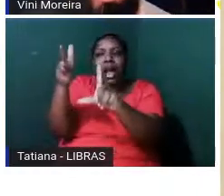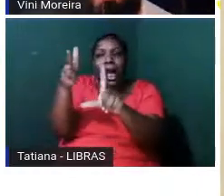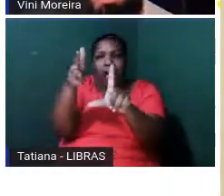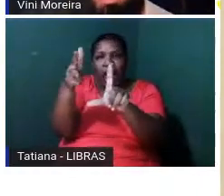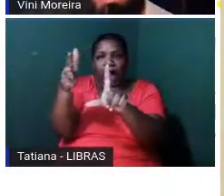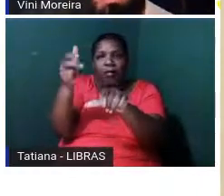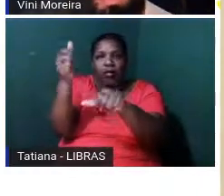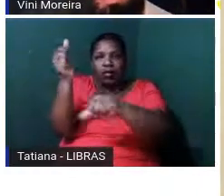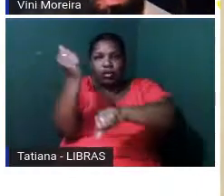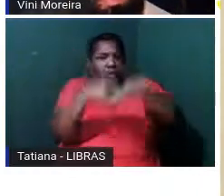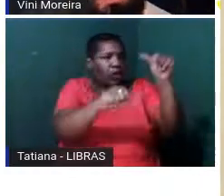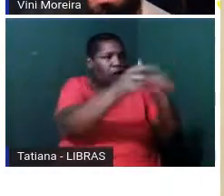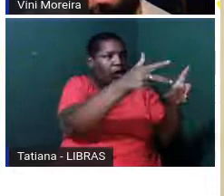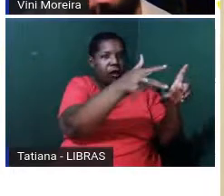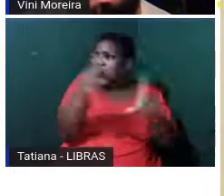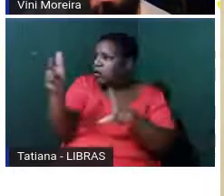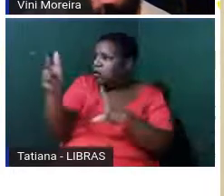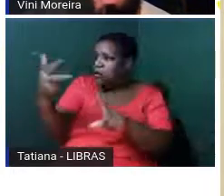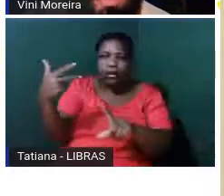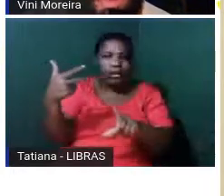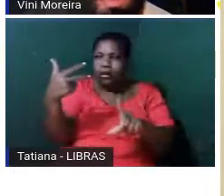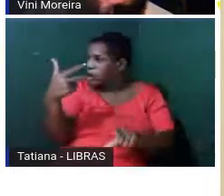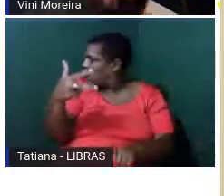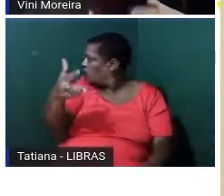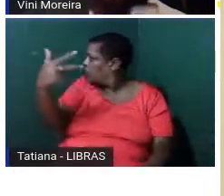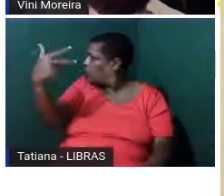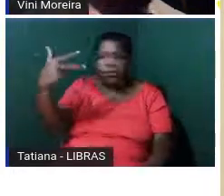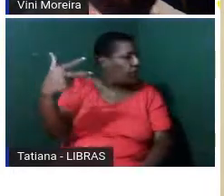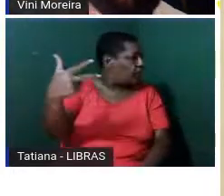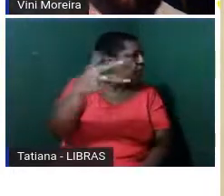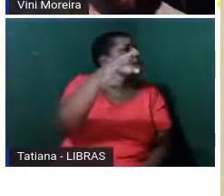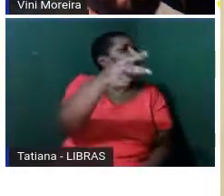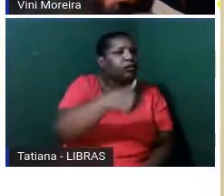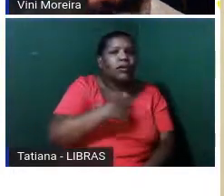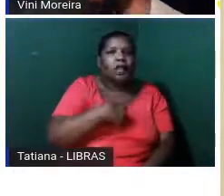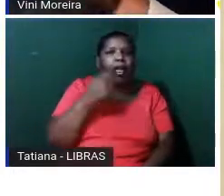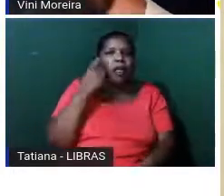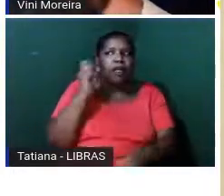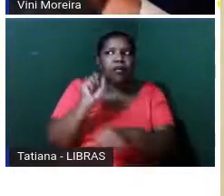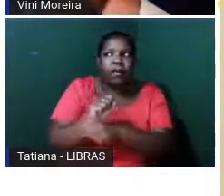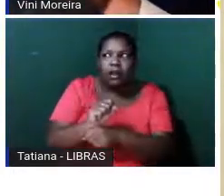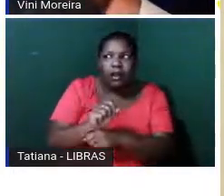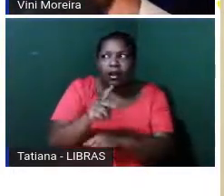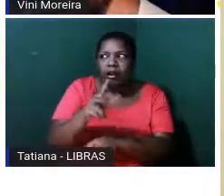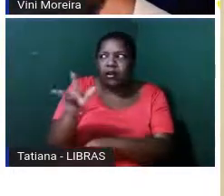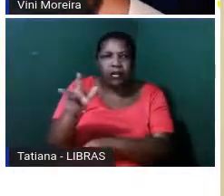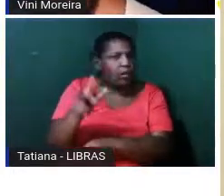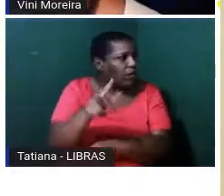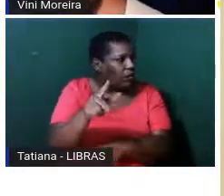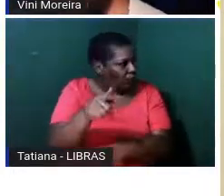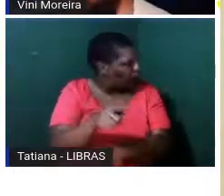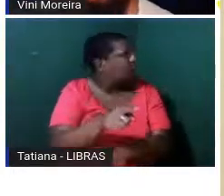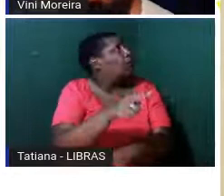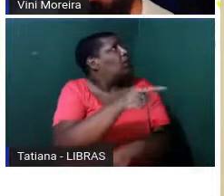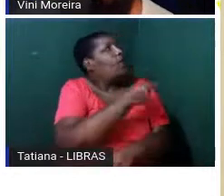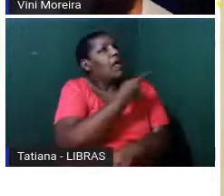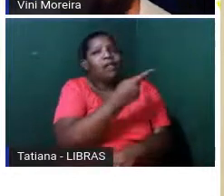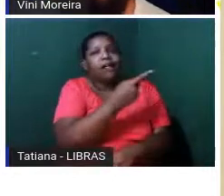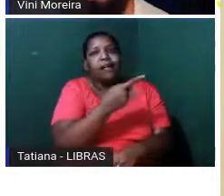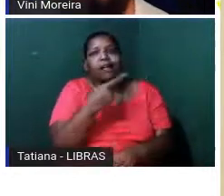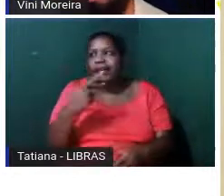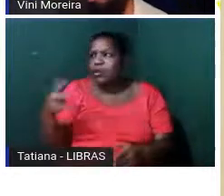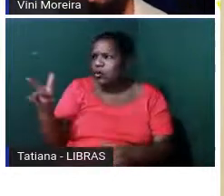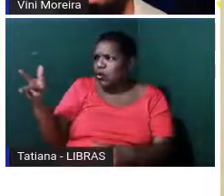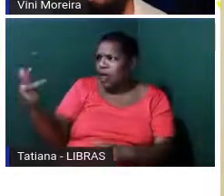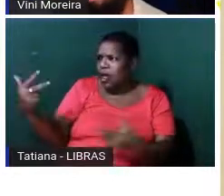troca a câmera do apresentador e o apresentador não viu e aí ele para de falar aí ele vira aí ele vai falar só que aí